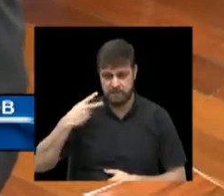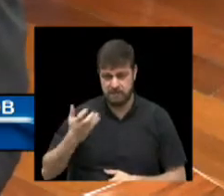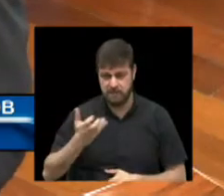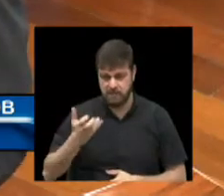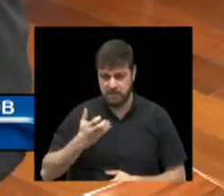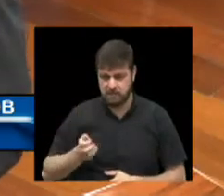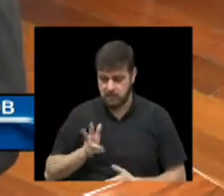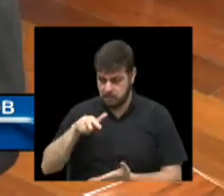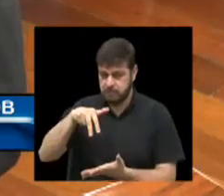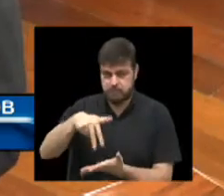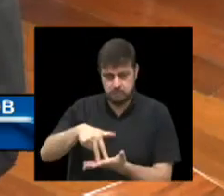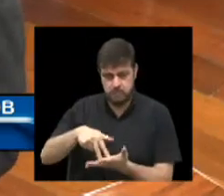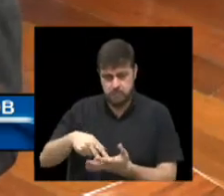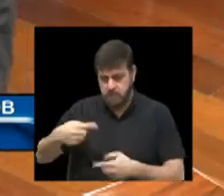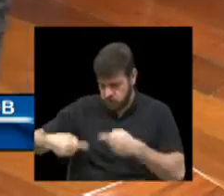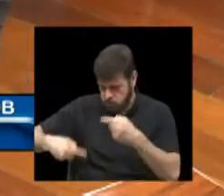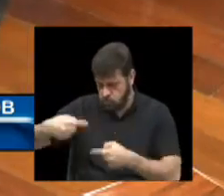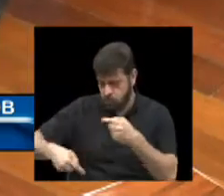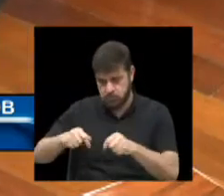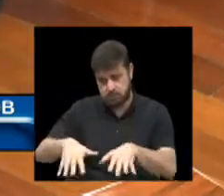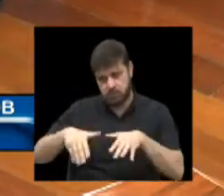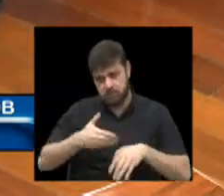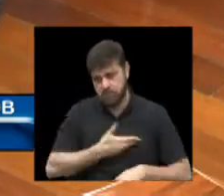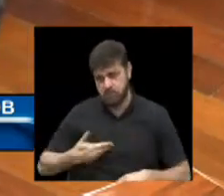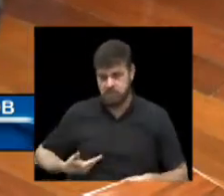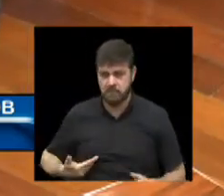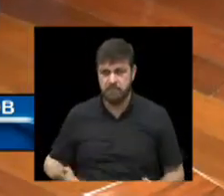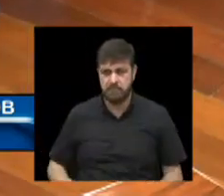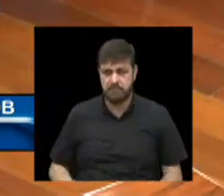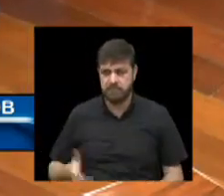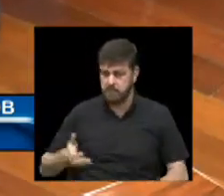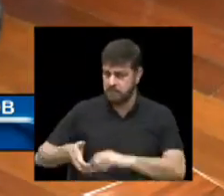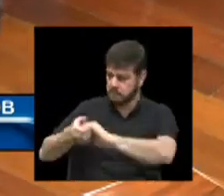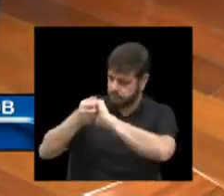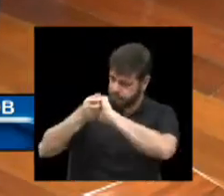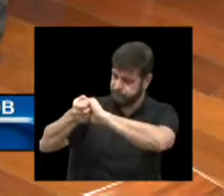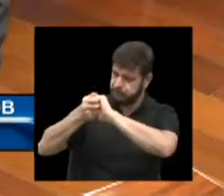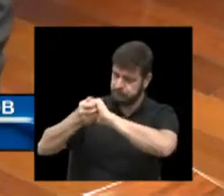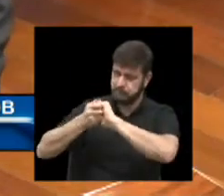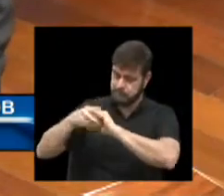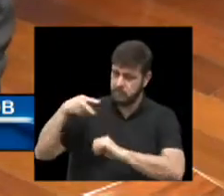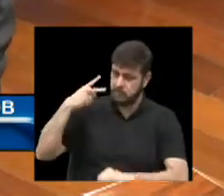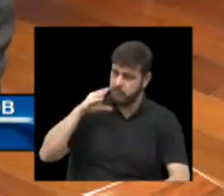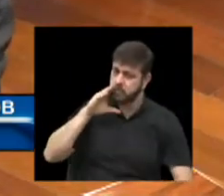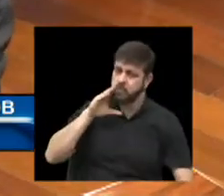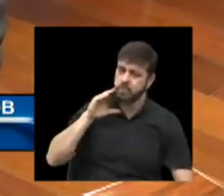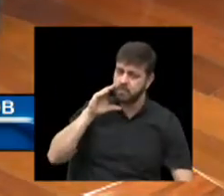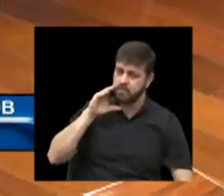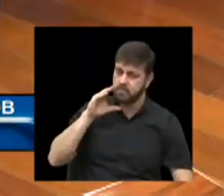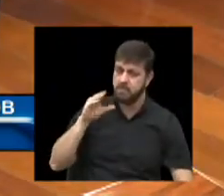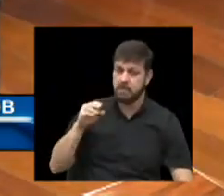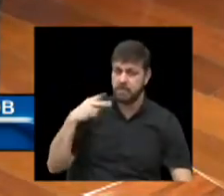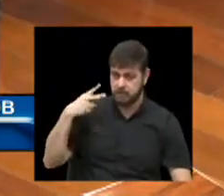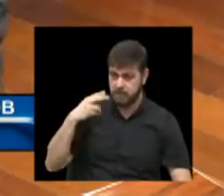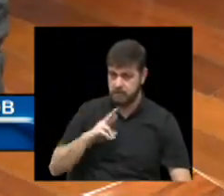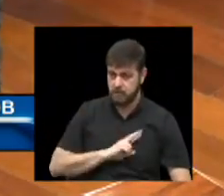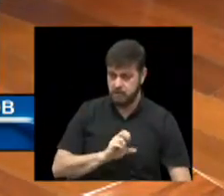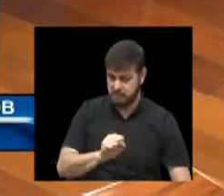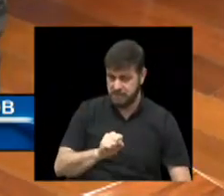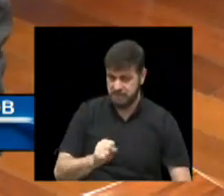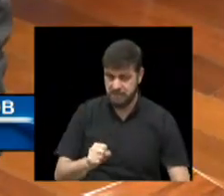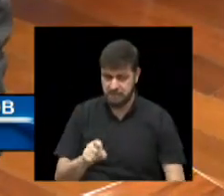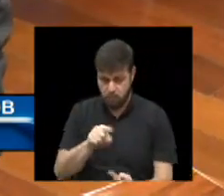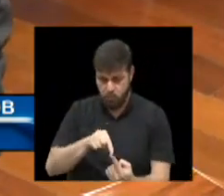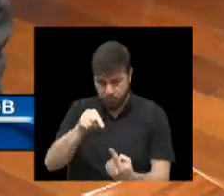inconformados e não concordando com o projeto. No mais, eu gostaria de cumprimentá-lo. A lei de diretrizes orçamentárias, ela trata das metas